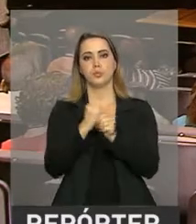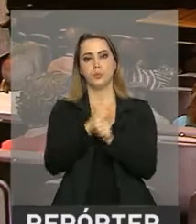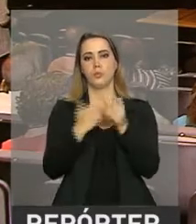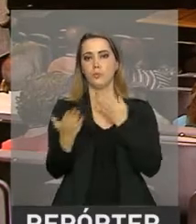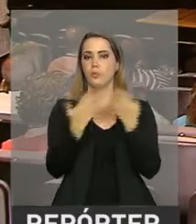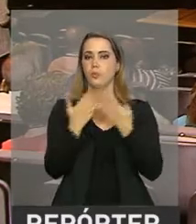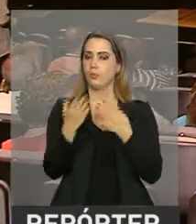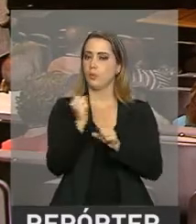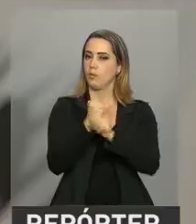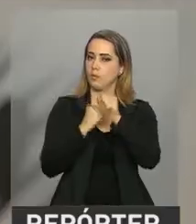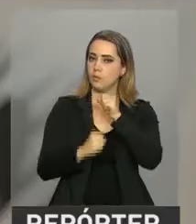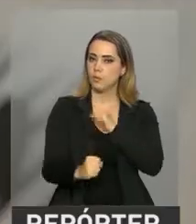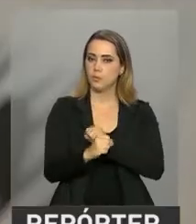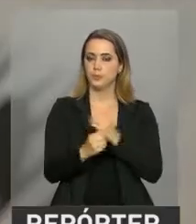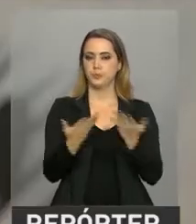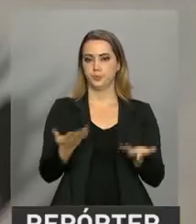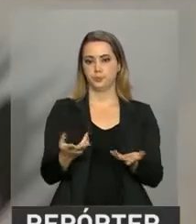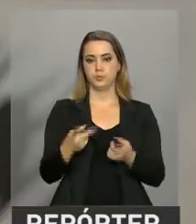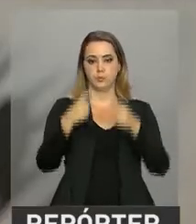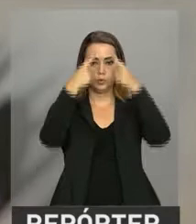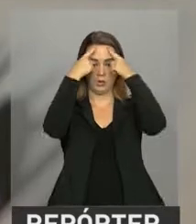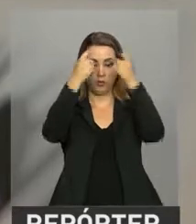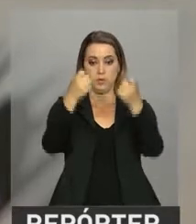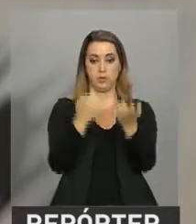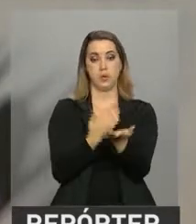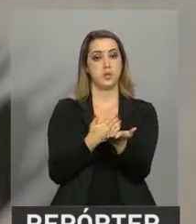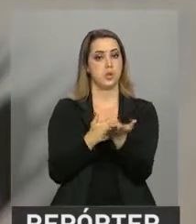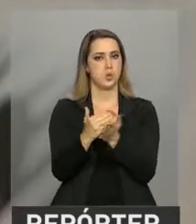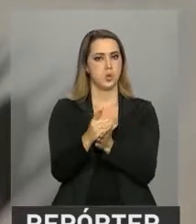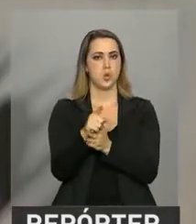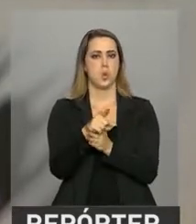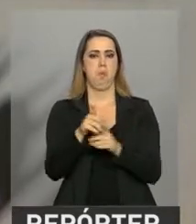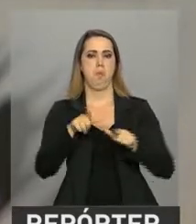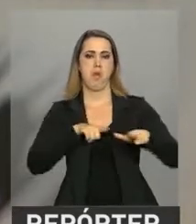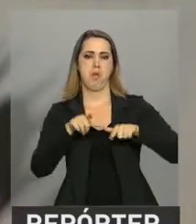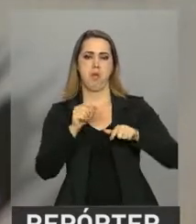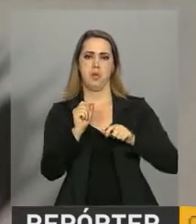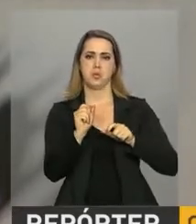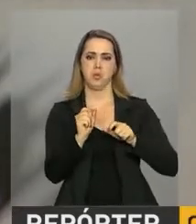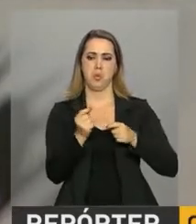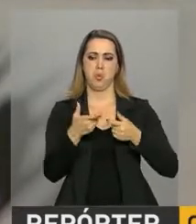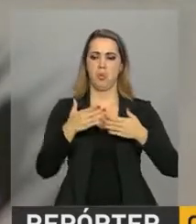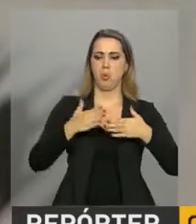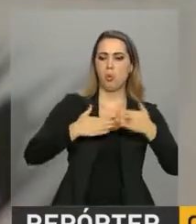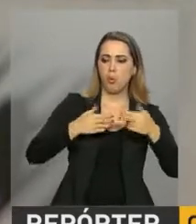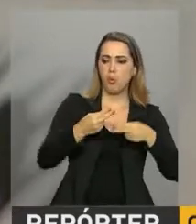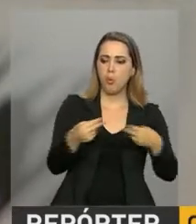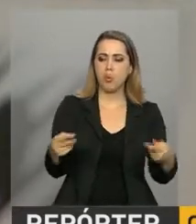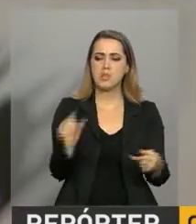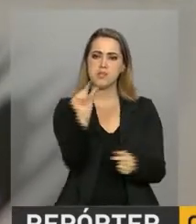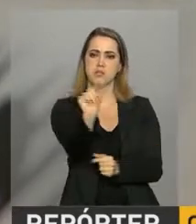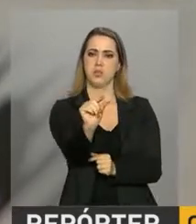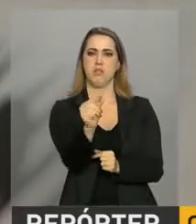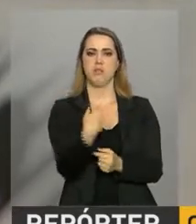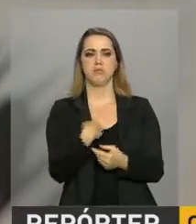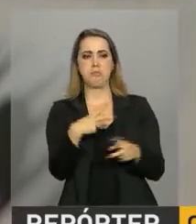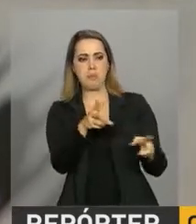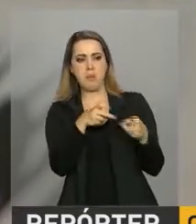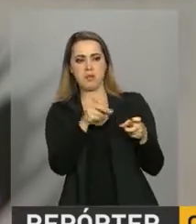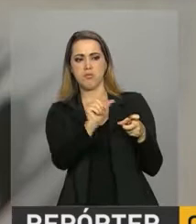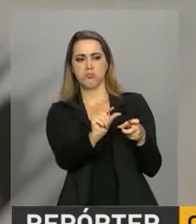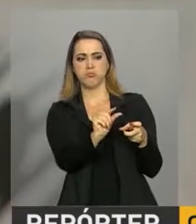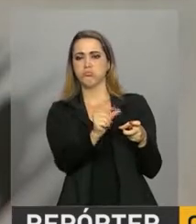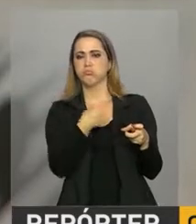de 2011 a violência começa com atitudes pequenas que muitas vezes não são facilmente percebidas